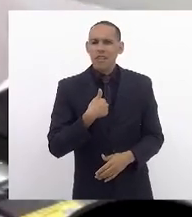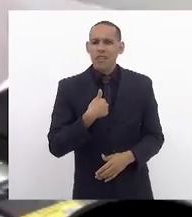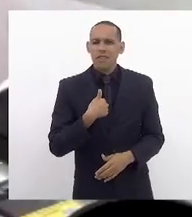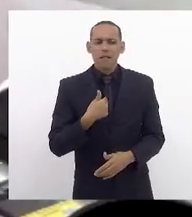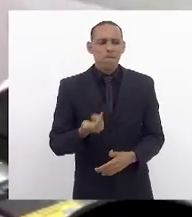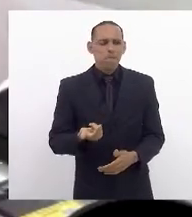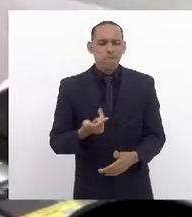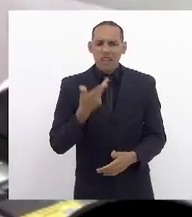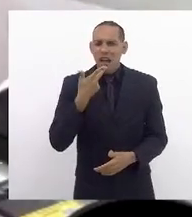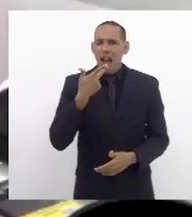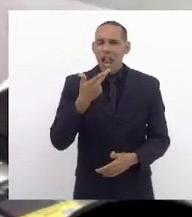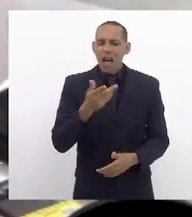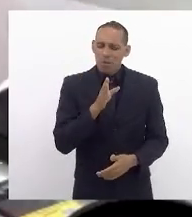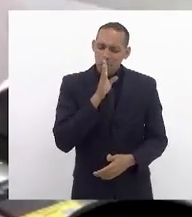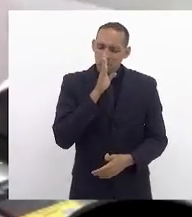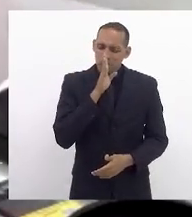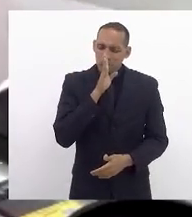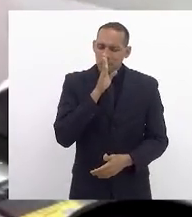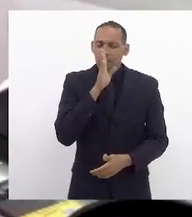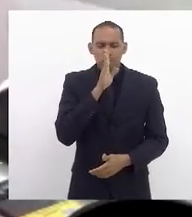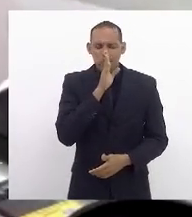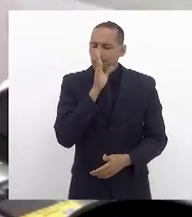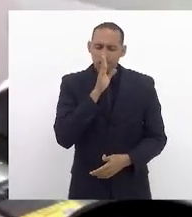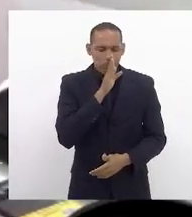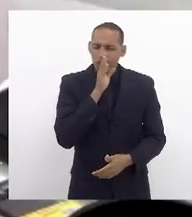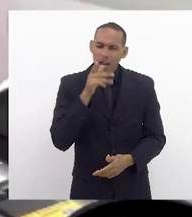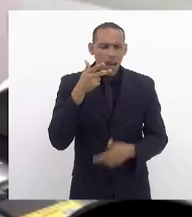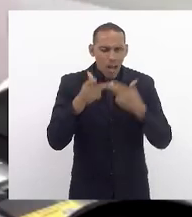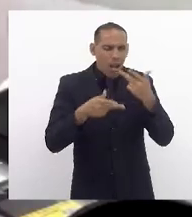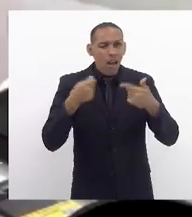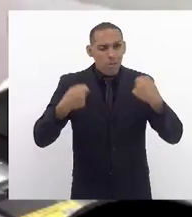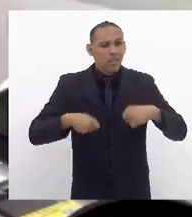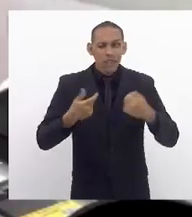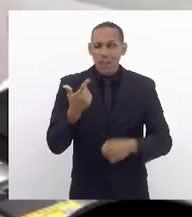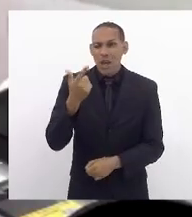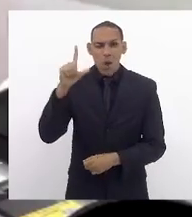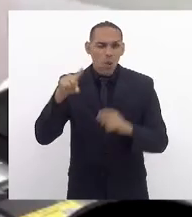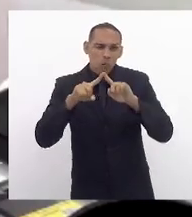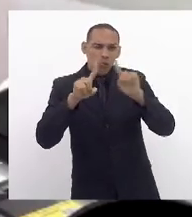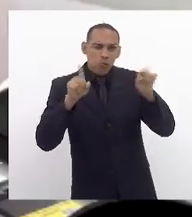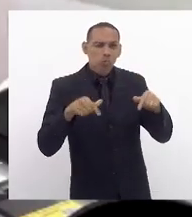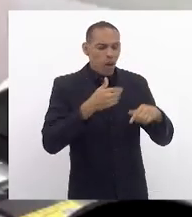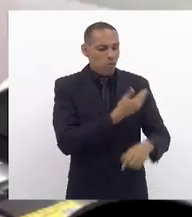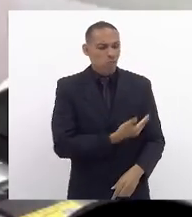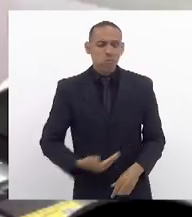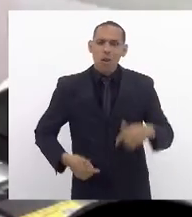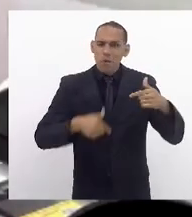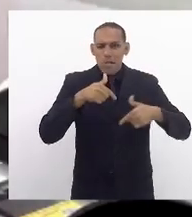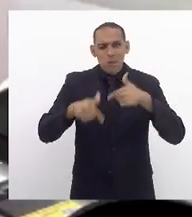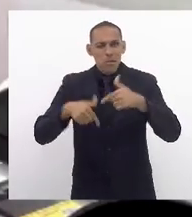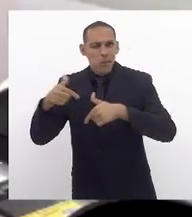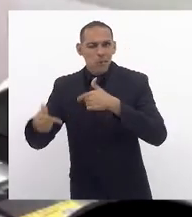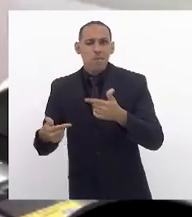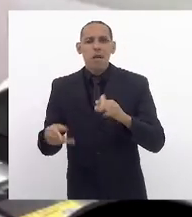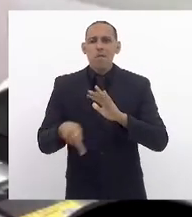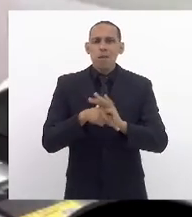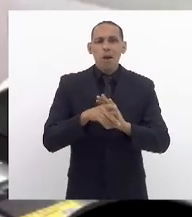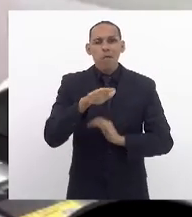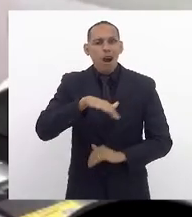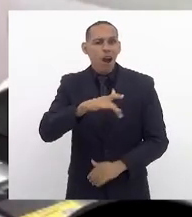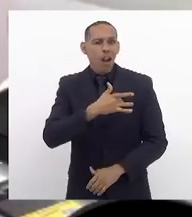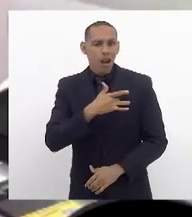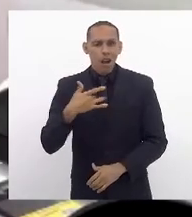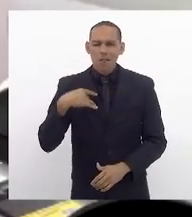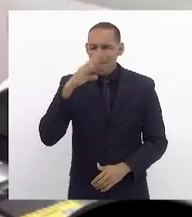me manifestar em relação aos outros servidores também, né? Os servidores da saúde,